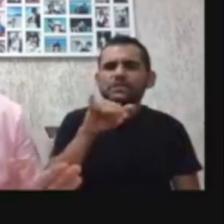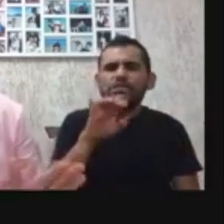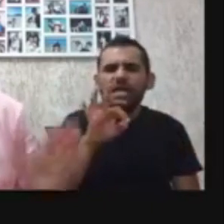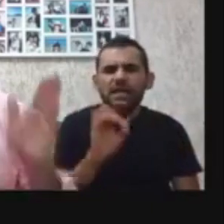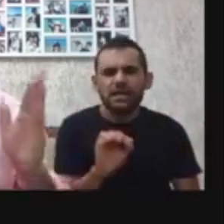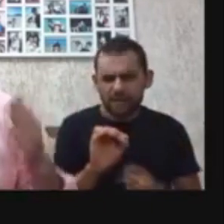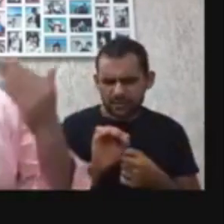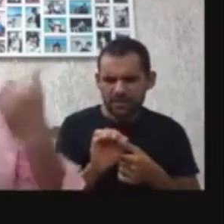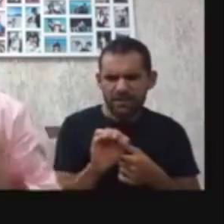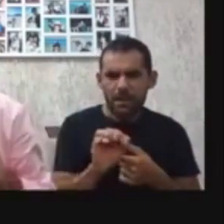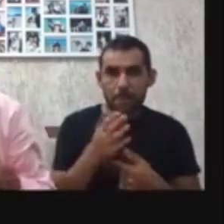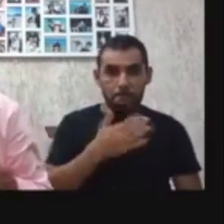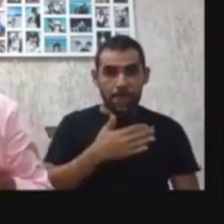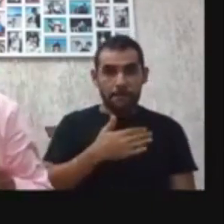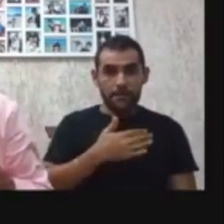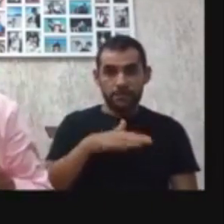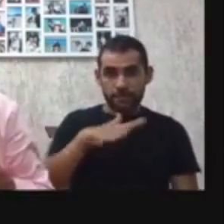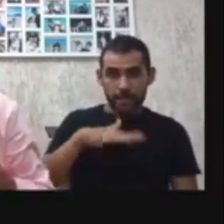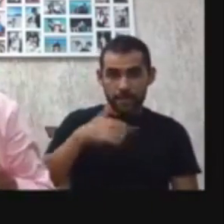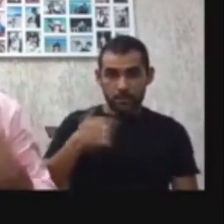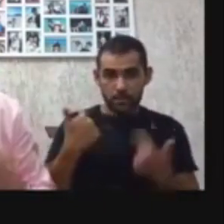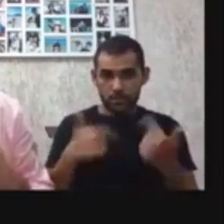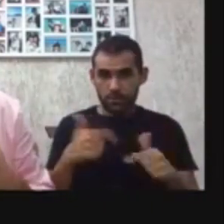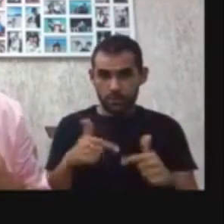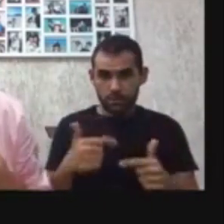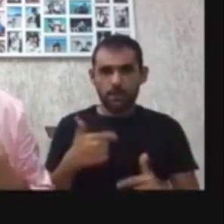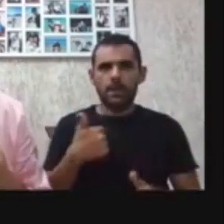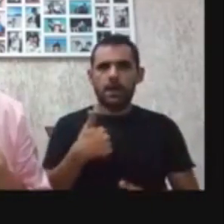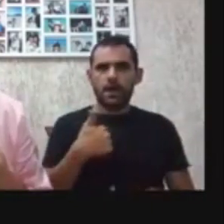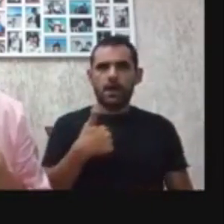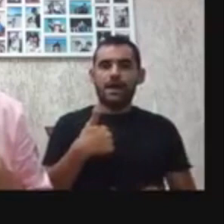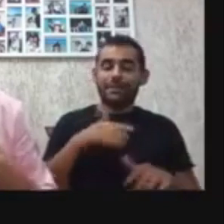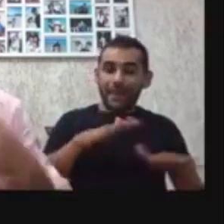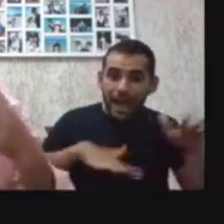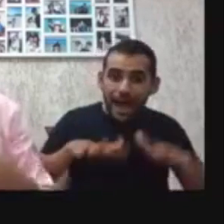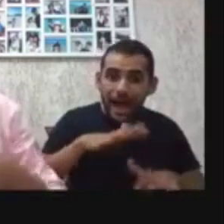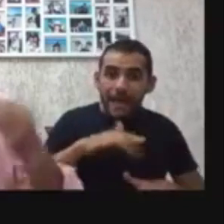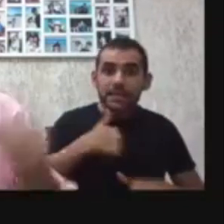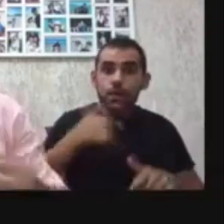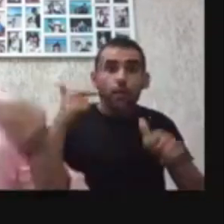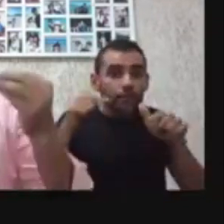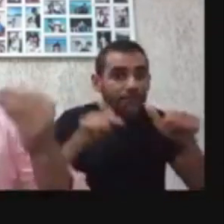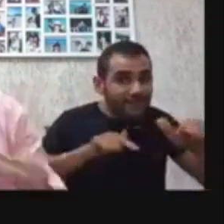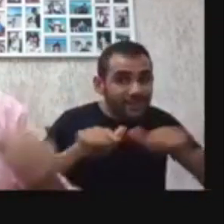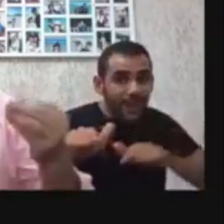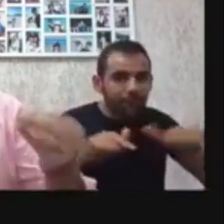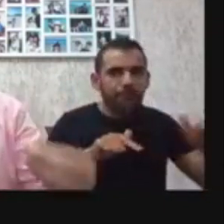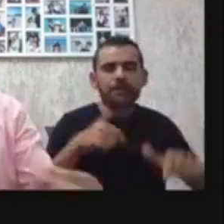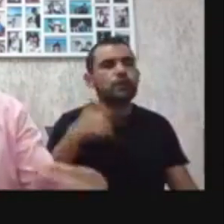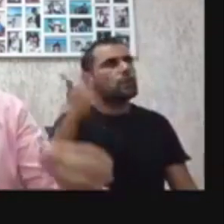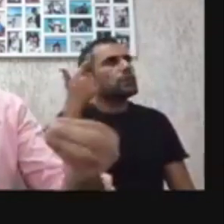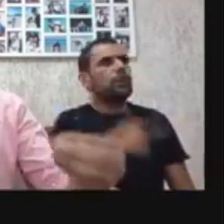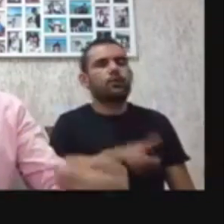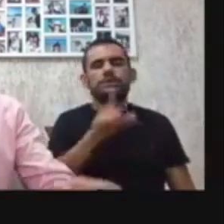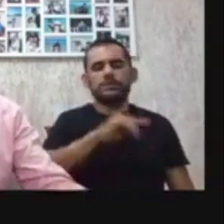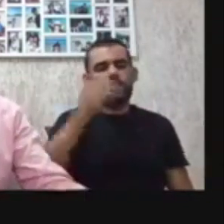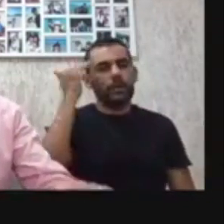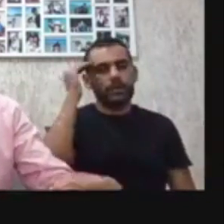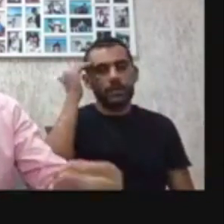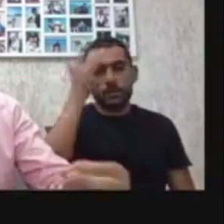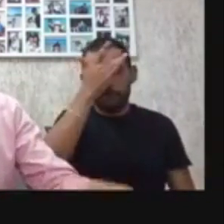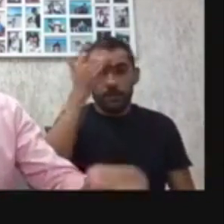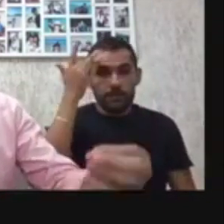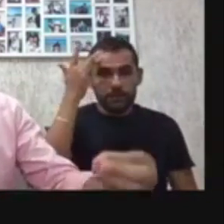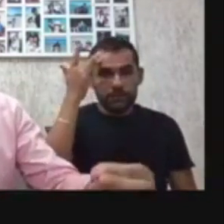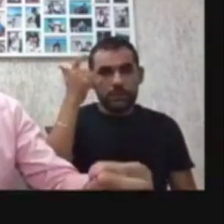para mim, na área que eu trabalho, na área que eu trabalho, eu não consigo compreender como tem